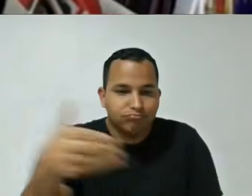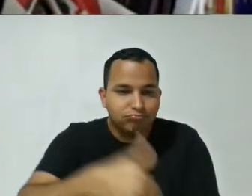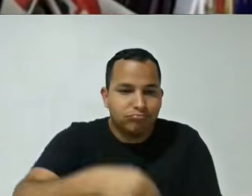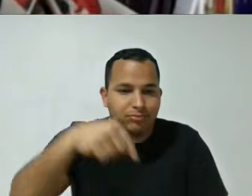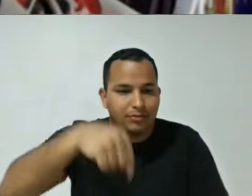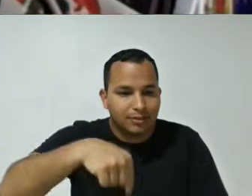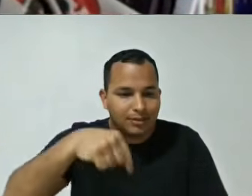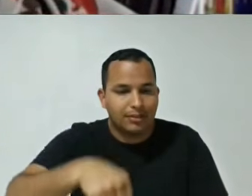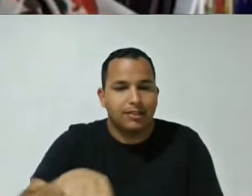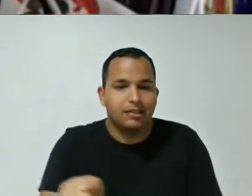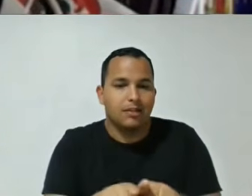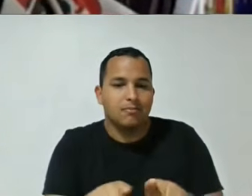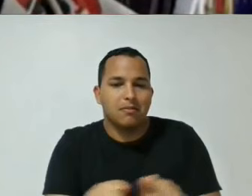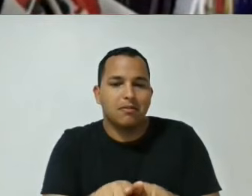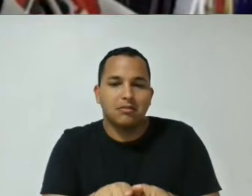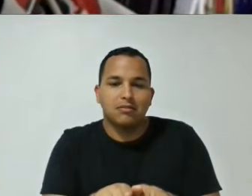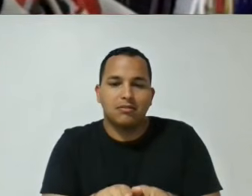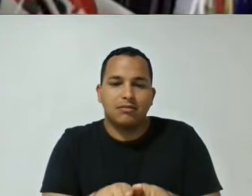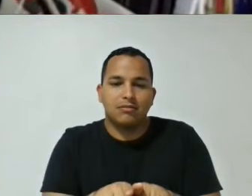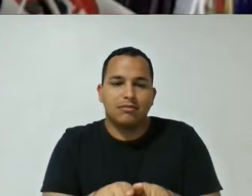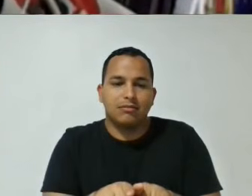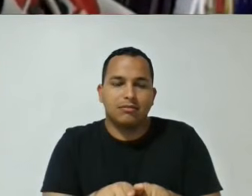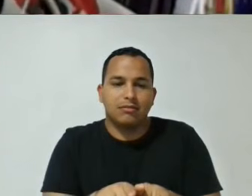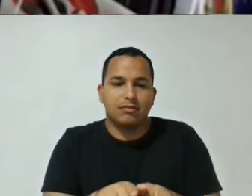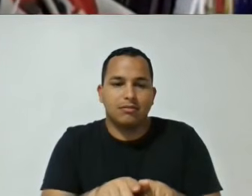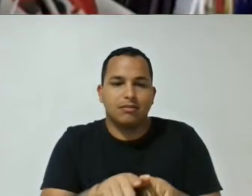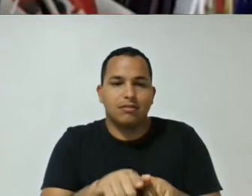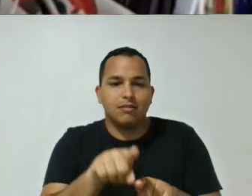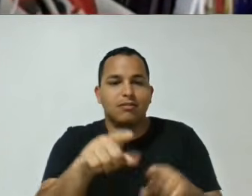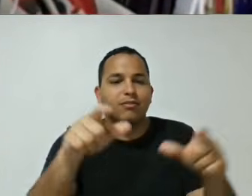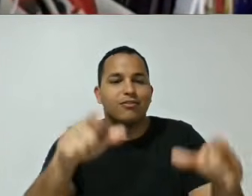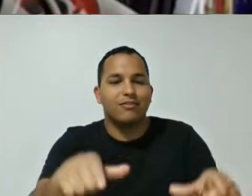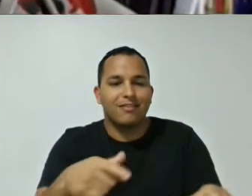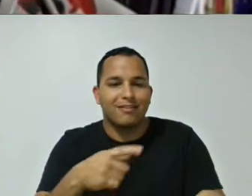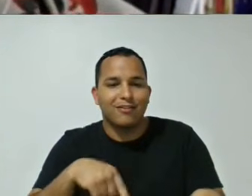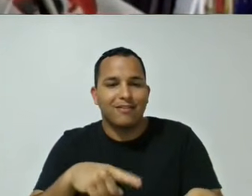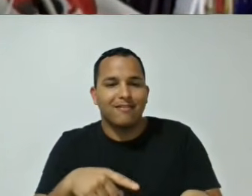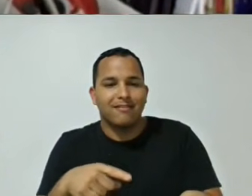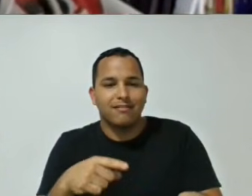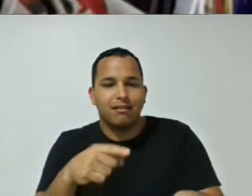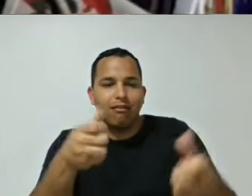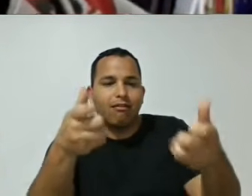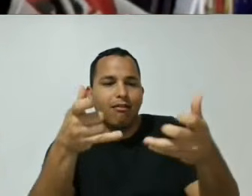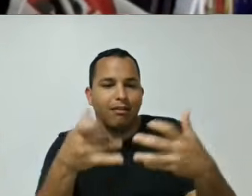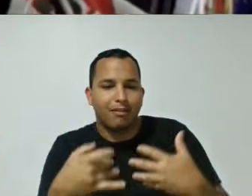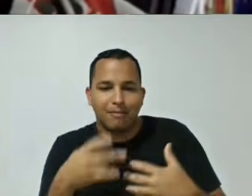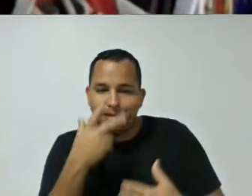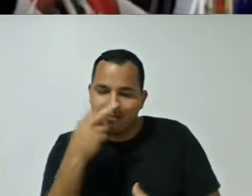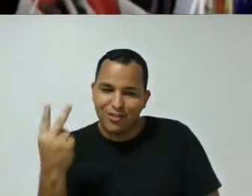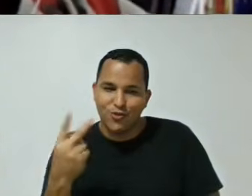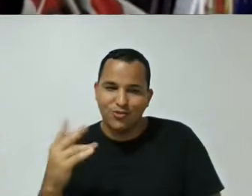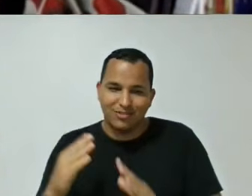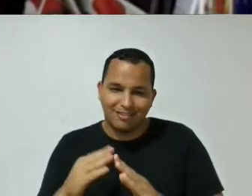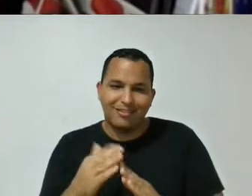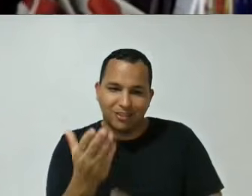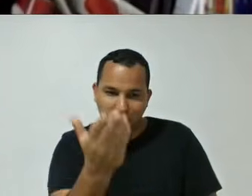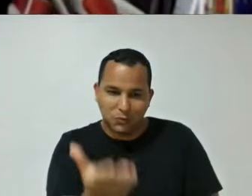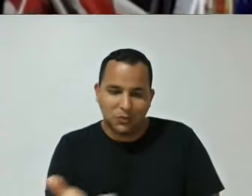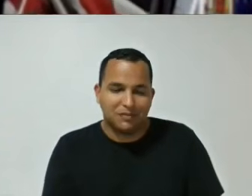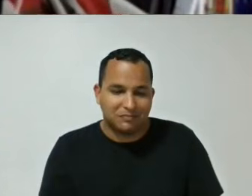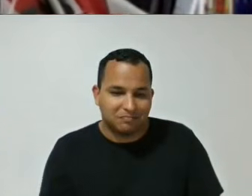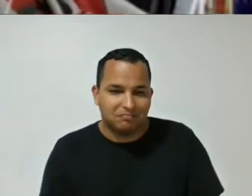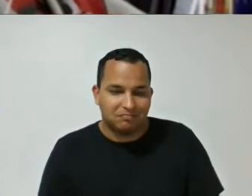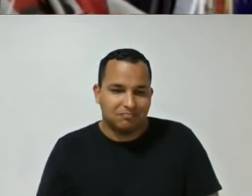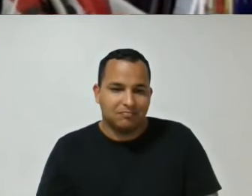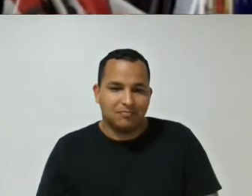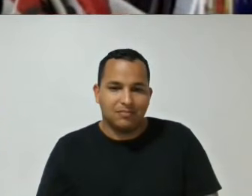a nos receber aí no seu espaço, né, que é a sua segunda casa, né, considero que seja, né,